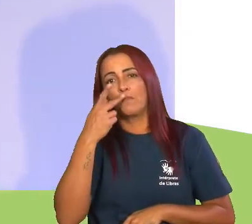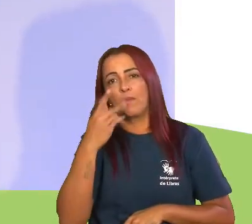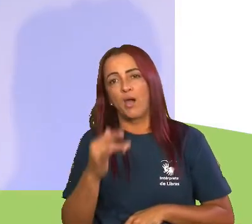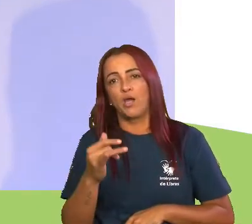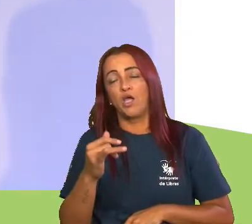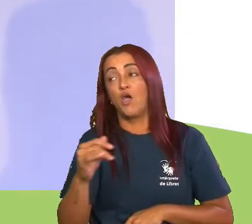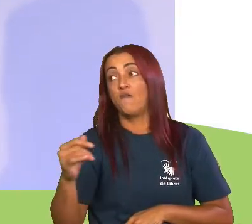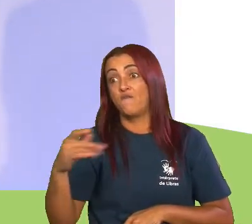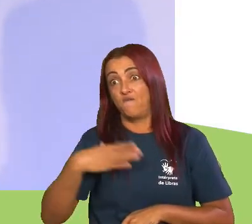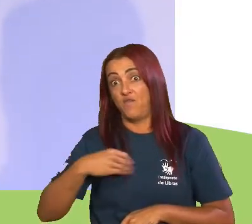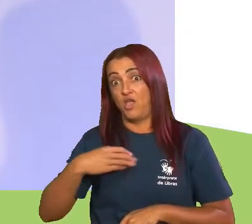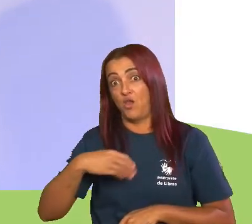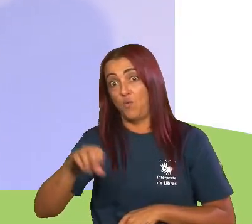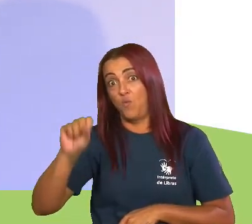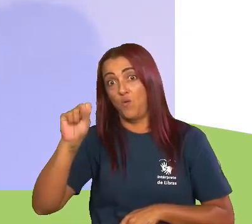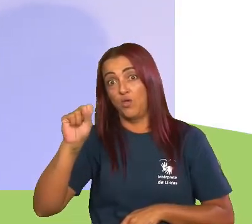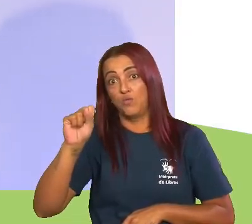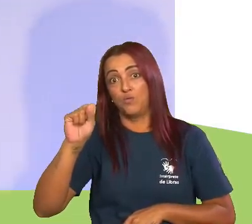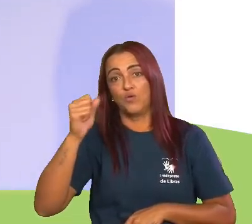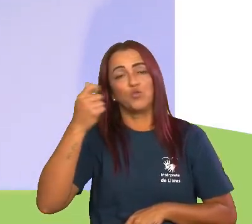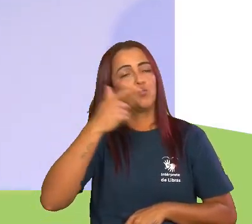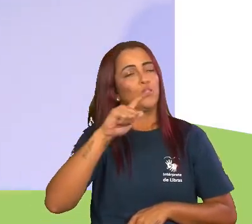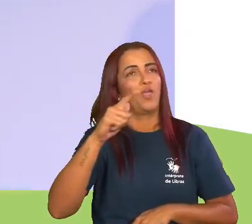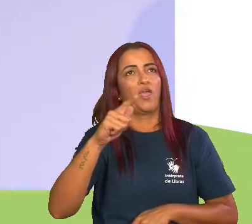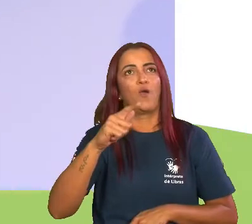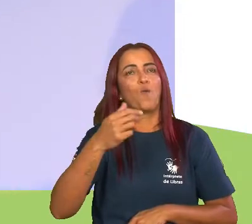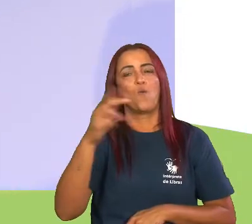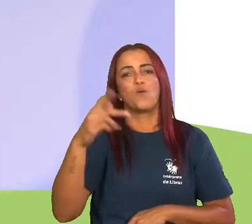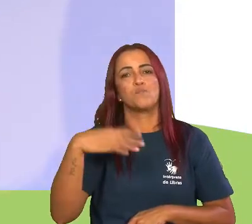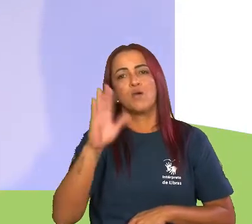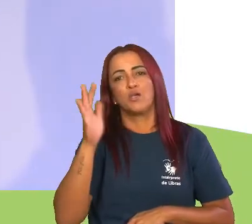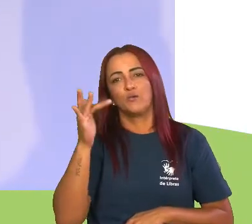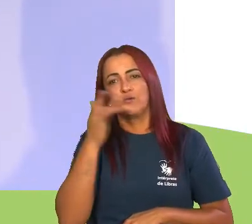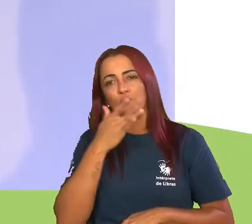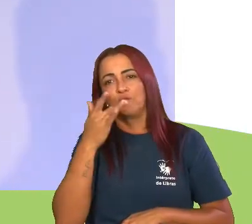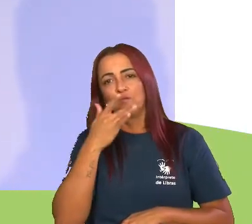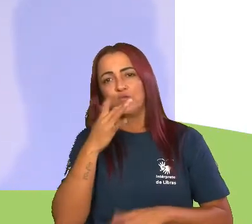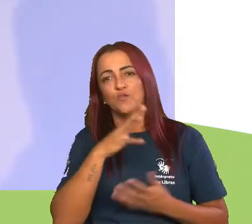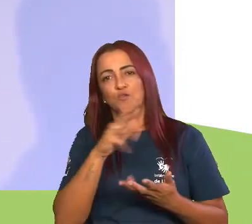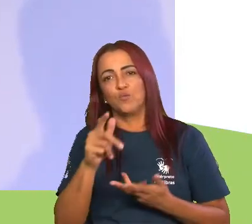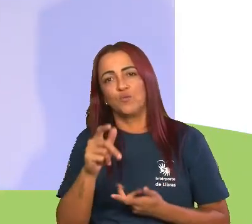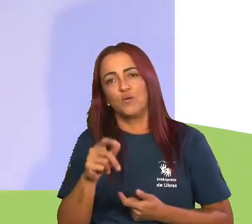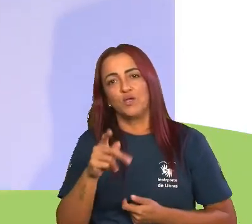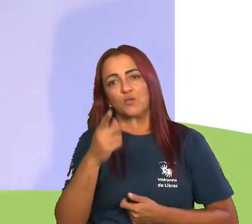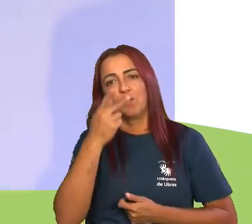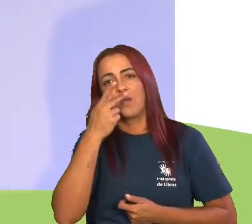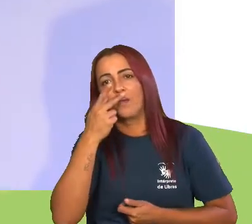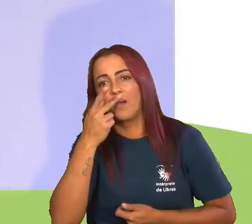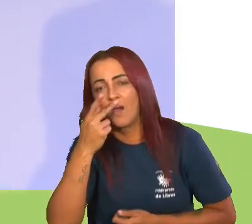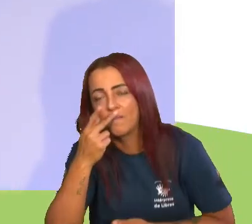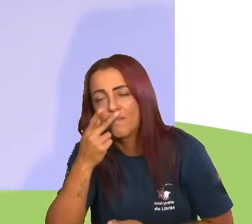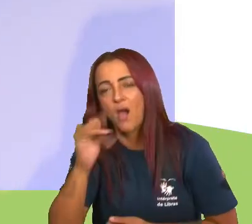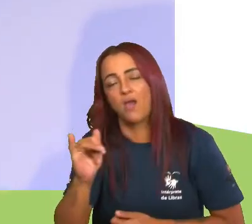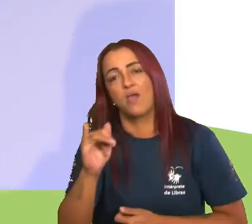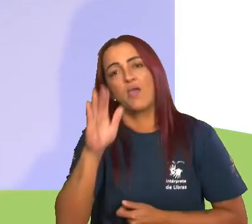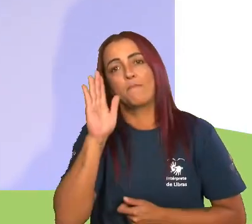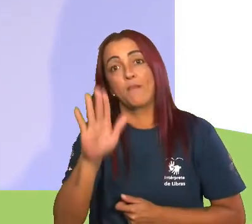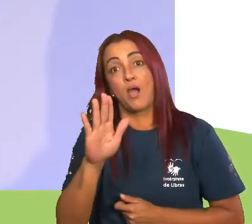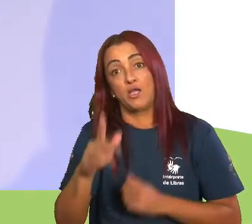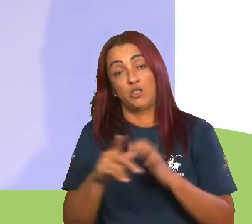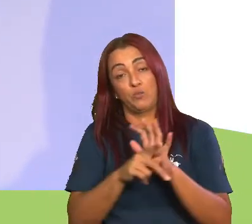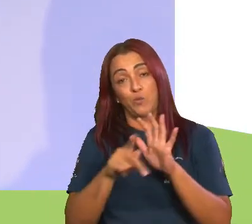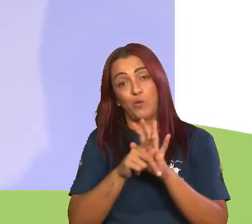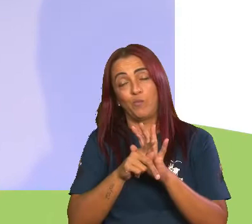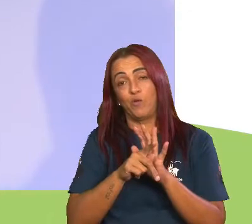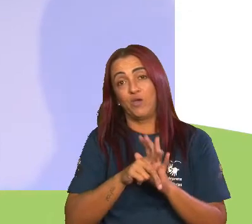8 filhos. Não tem coisa mais gostosa nesse mundo do que ser pai. Mas a vida também me